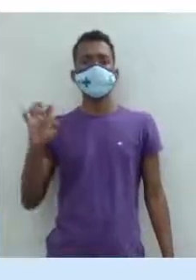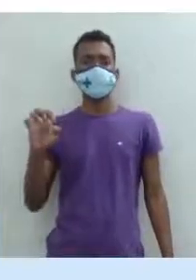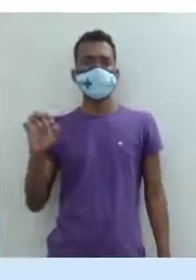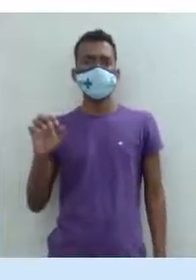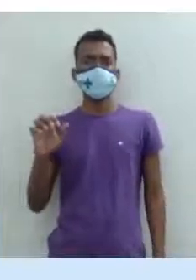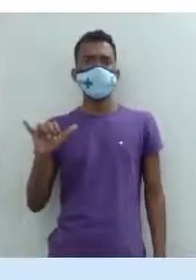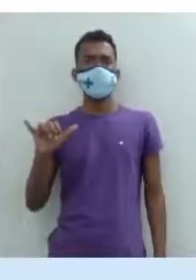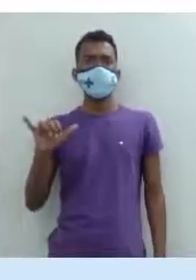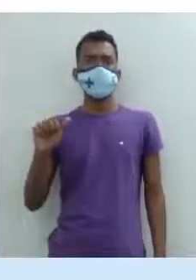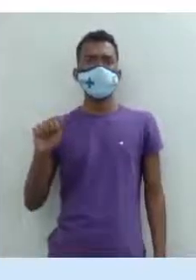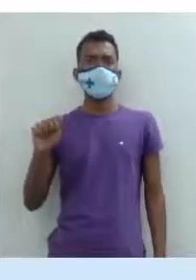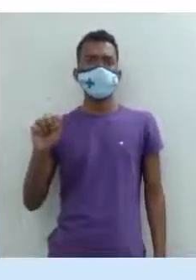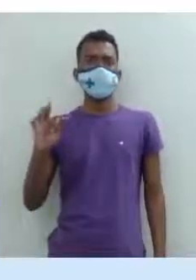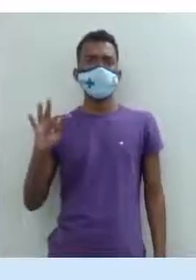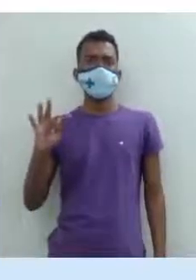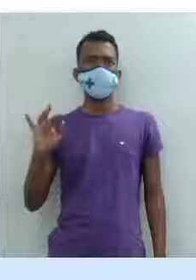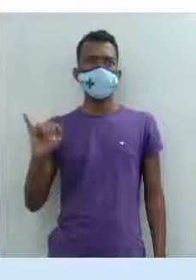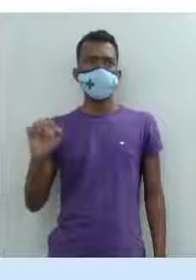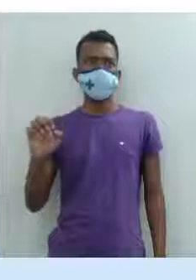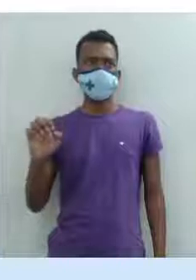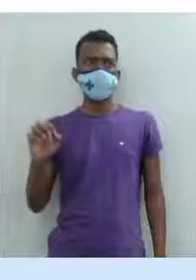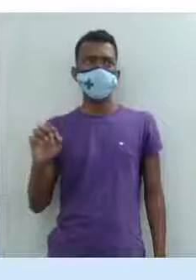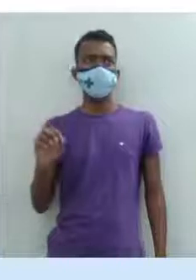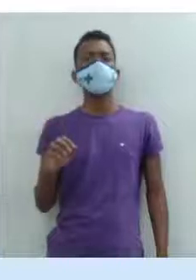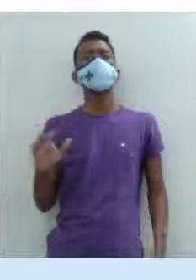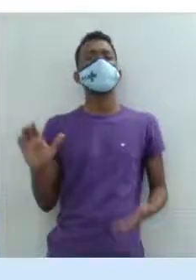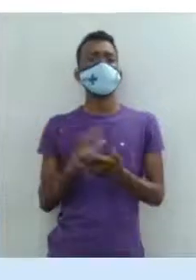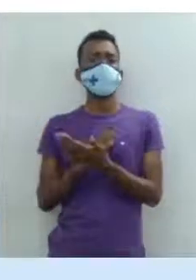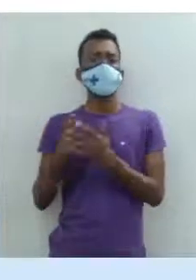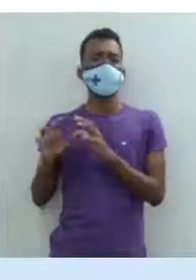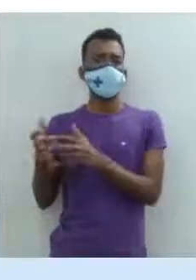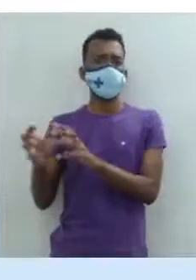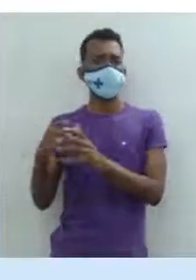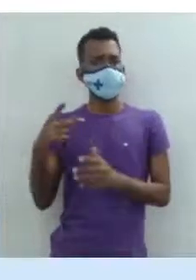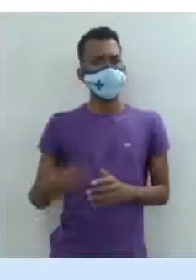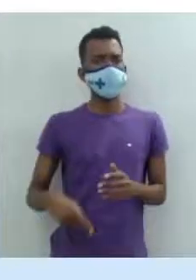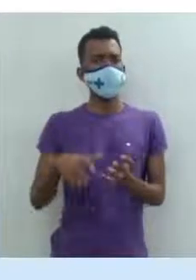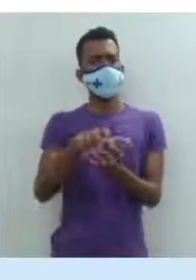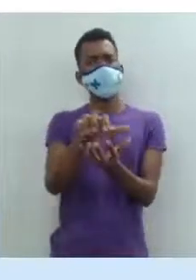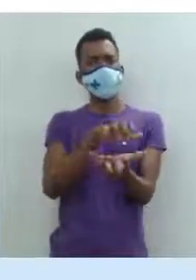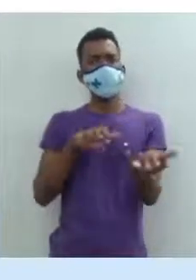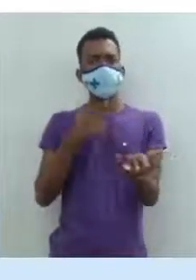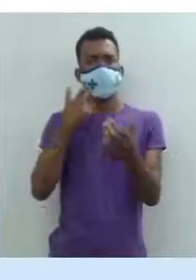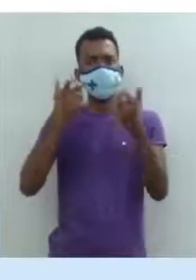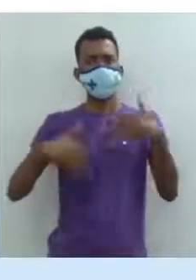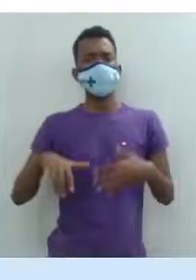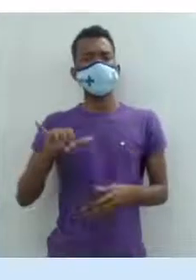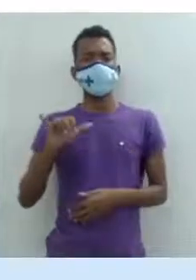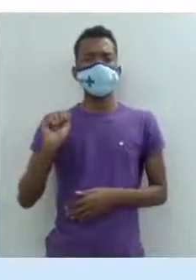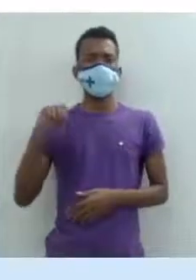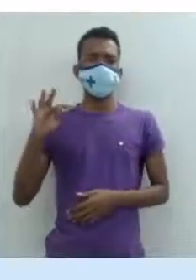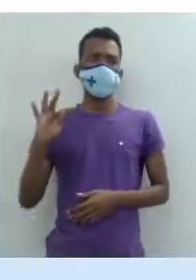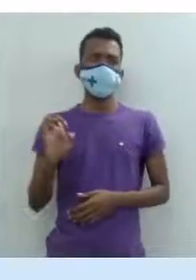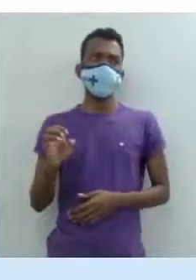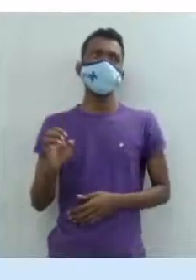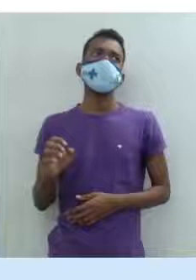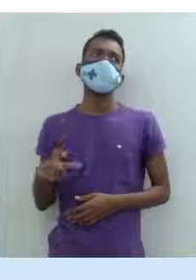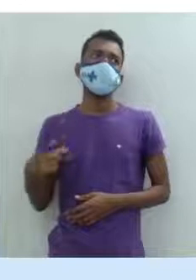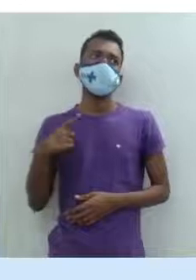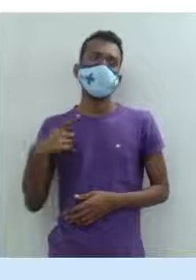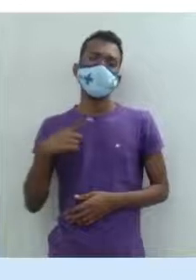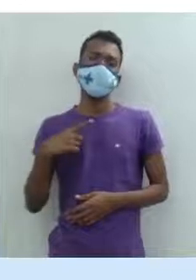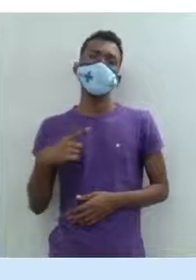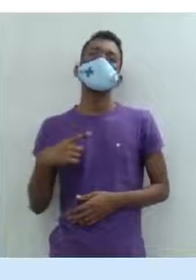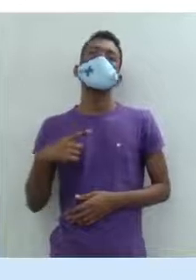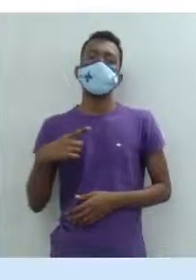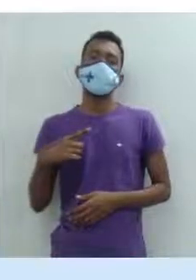iatê. Iatê, na realidade, em algumas tribos aqui em Pernambuco, né? Isso fala muito, por exemplo, a gente aqui em